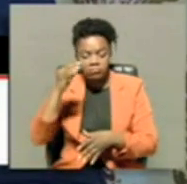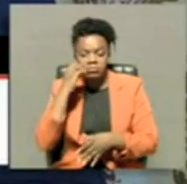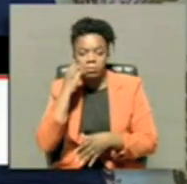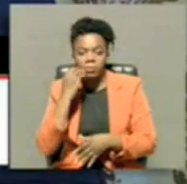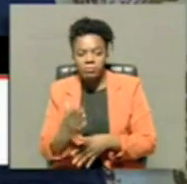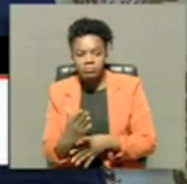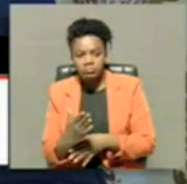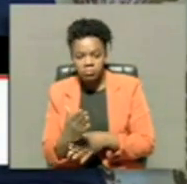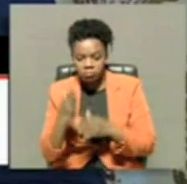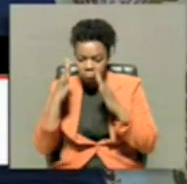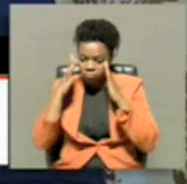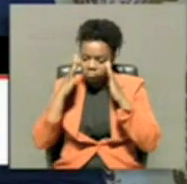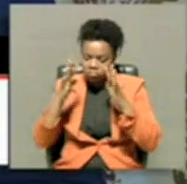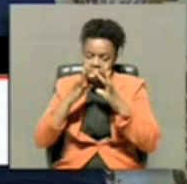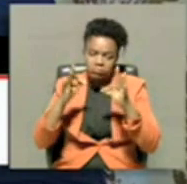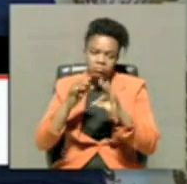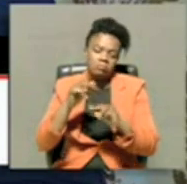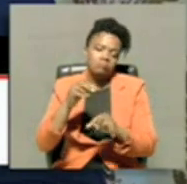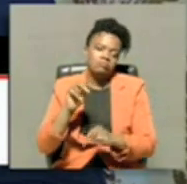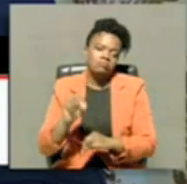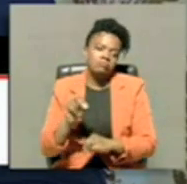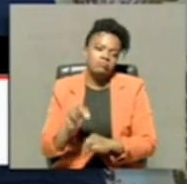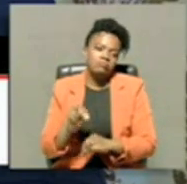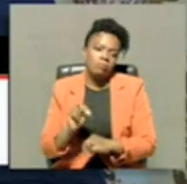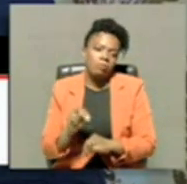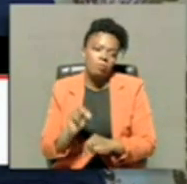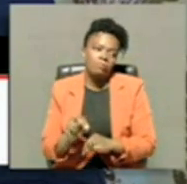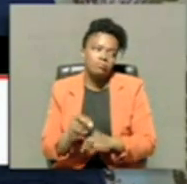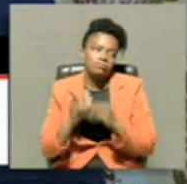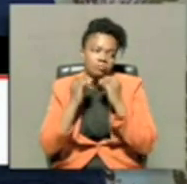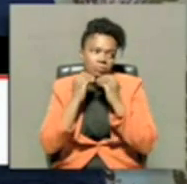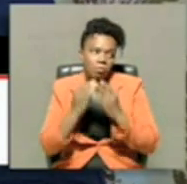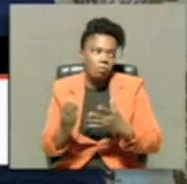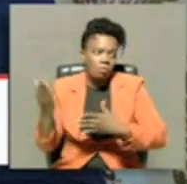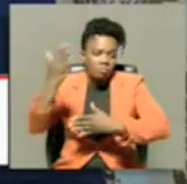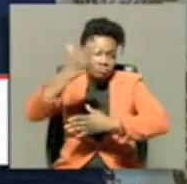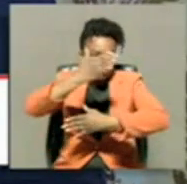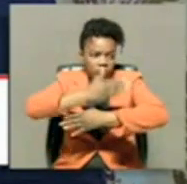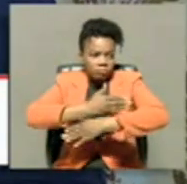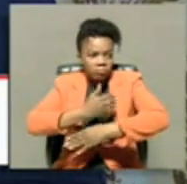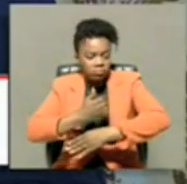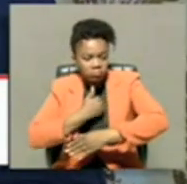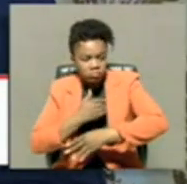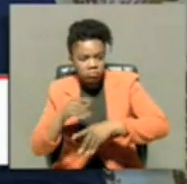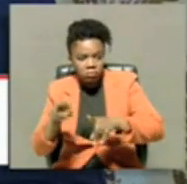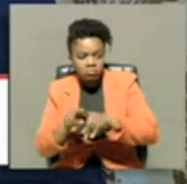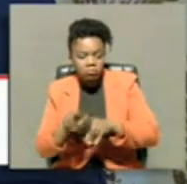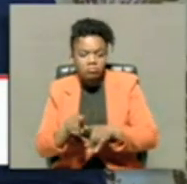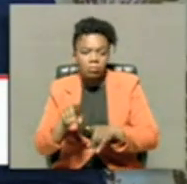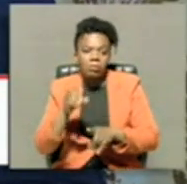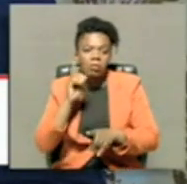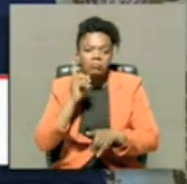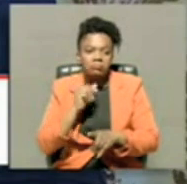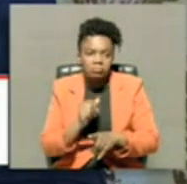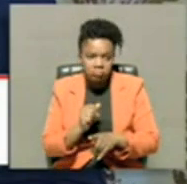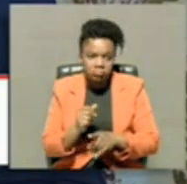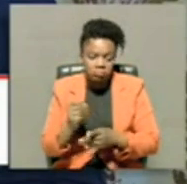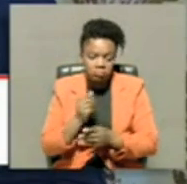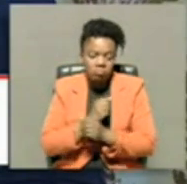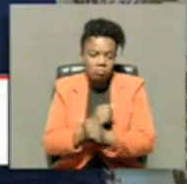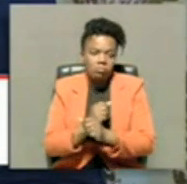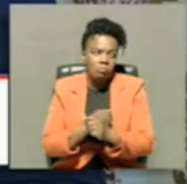atenção especial, não só para garantir a segurança dos eventos, mas fundamentalmente para garantir a